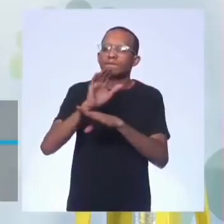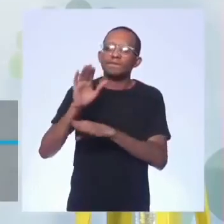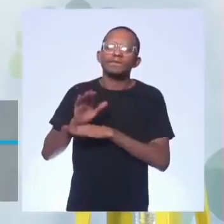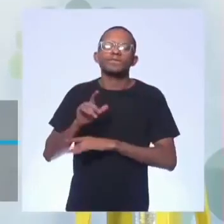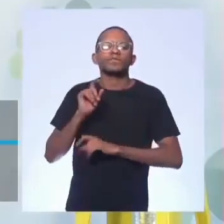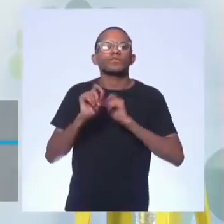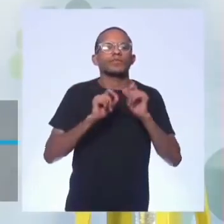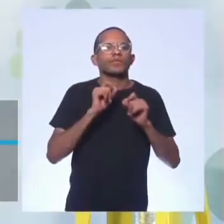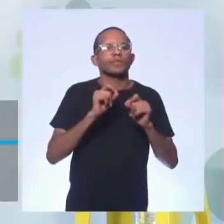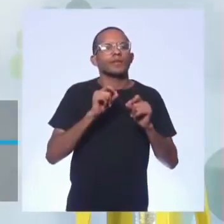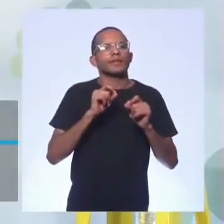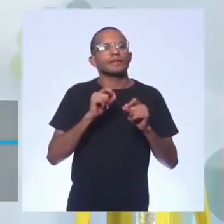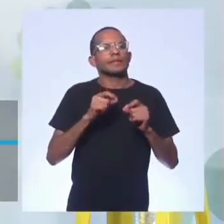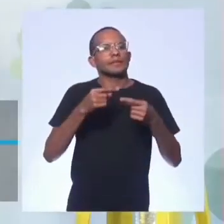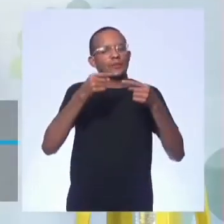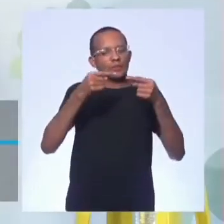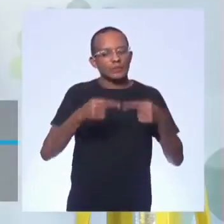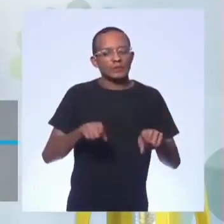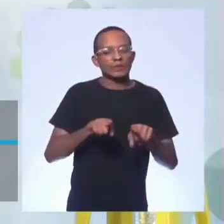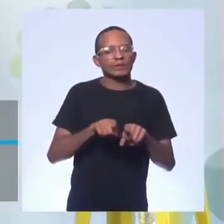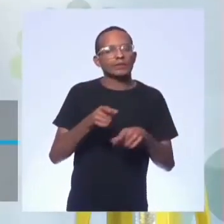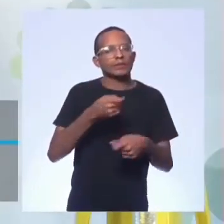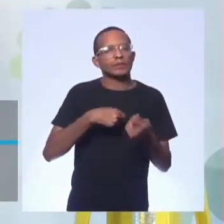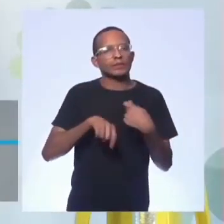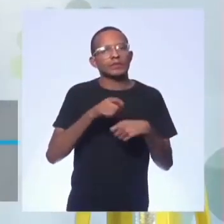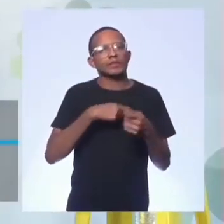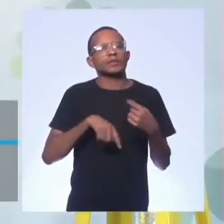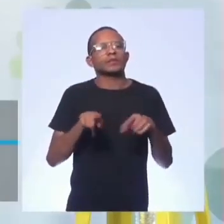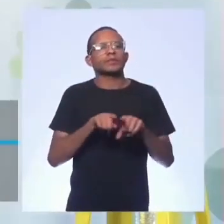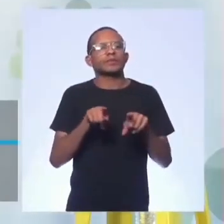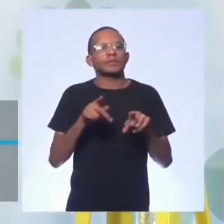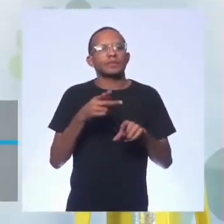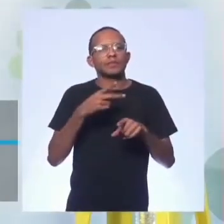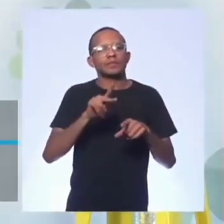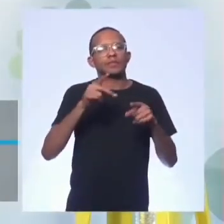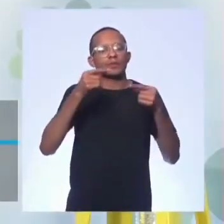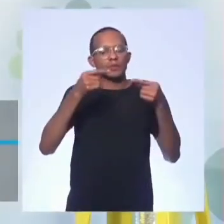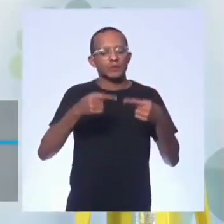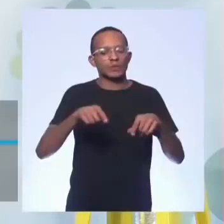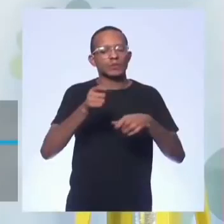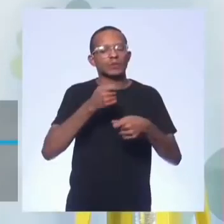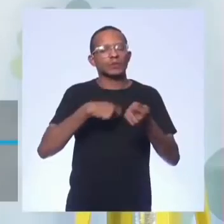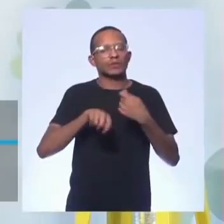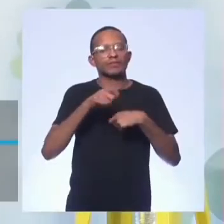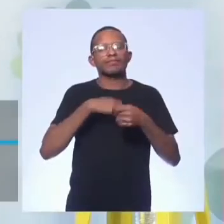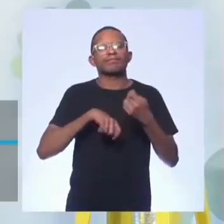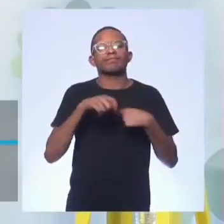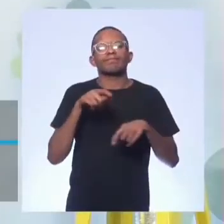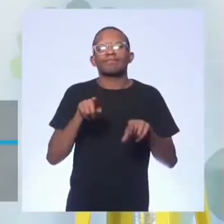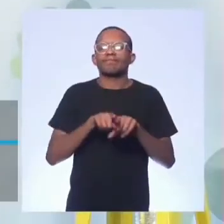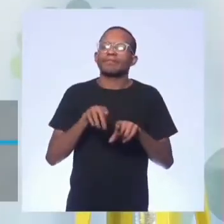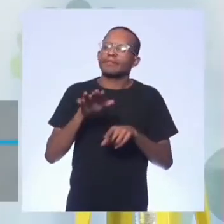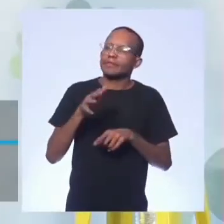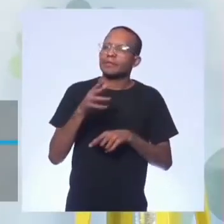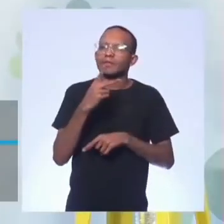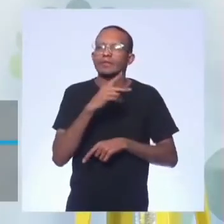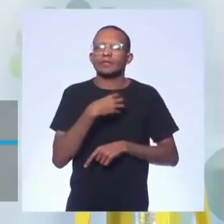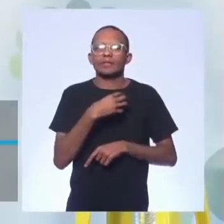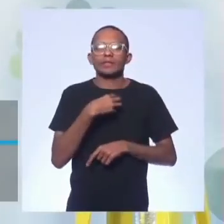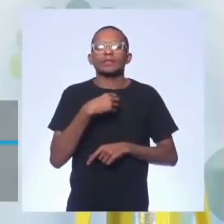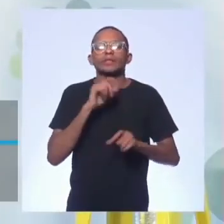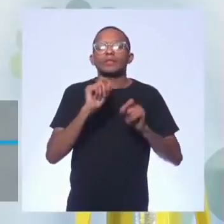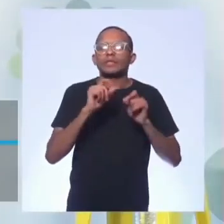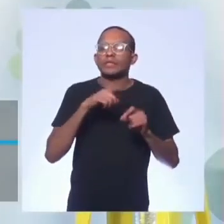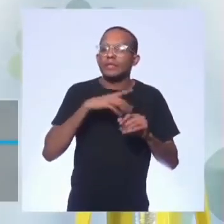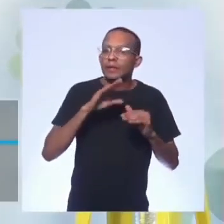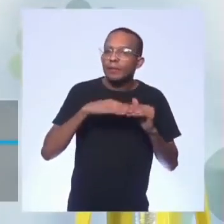proporcionar a concorrência comercial, e essa concorrência comercial é mais ou menos assim: quem